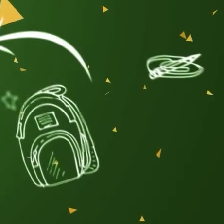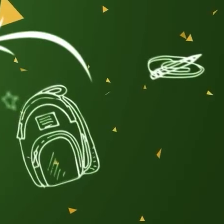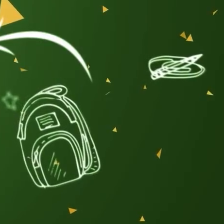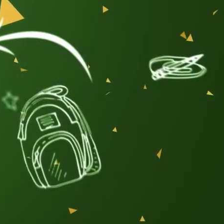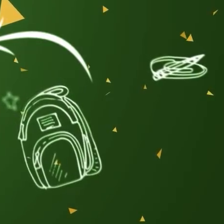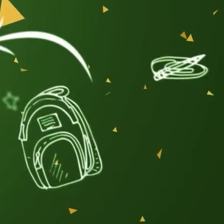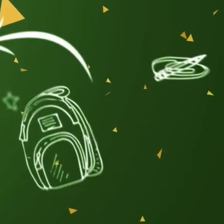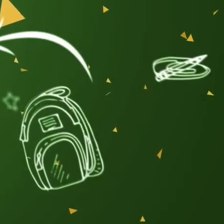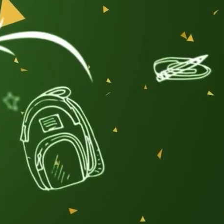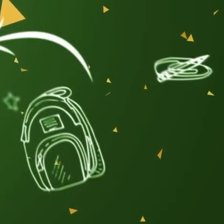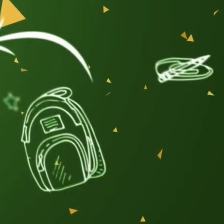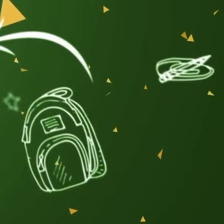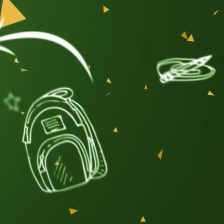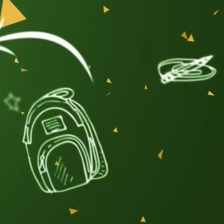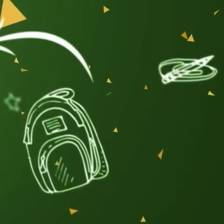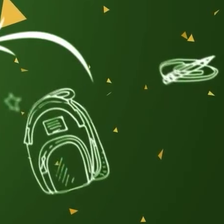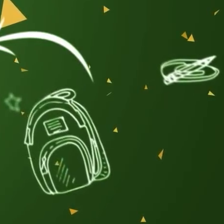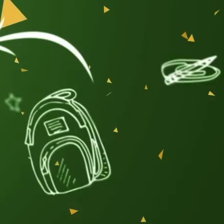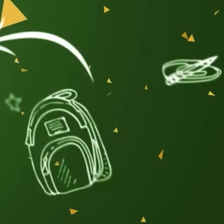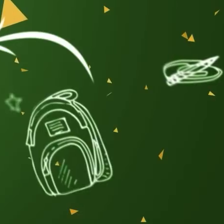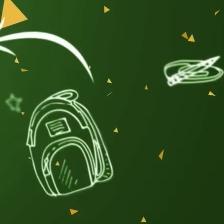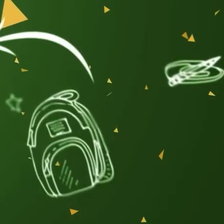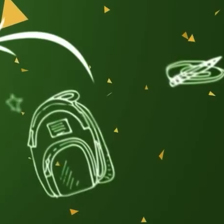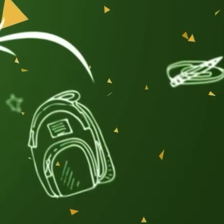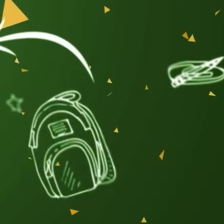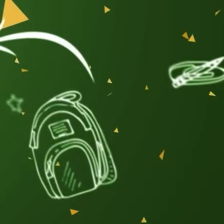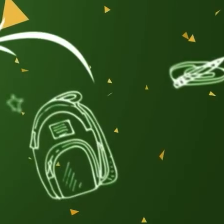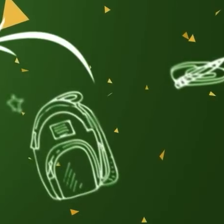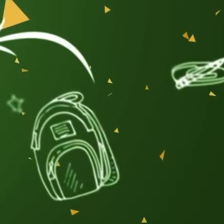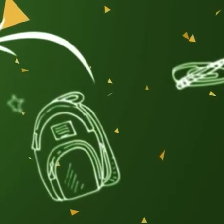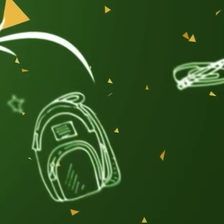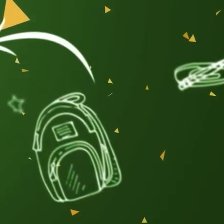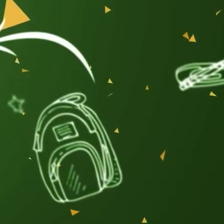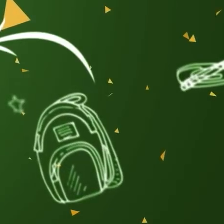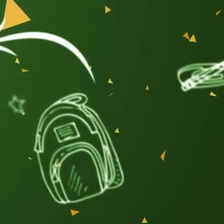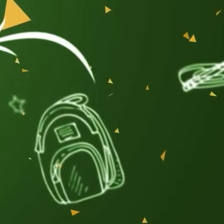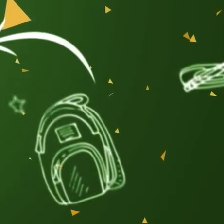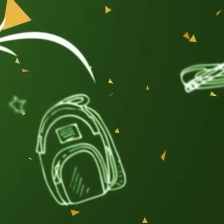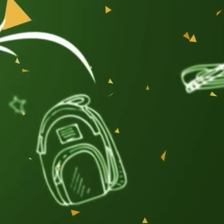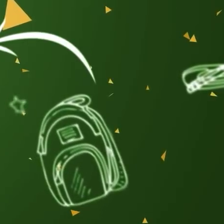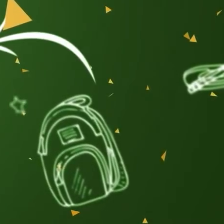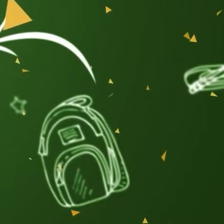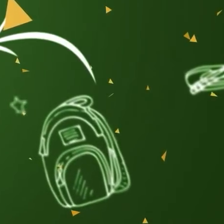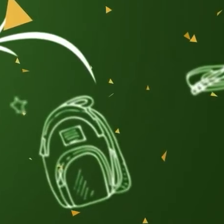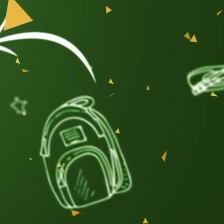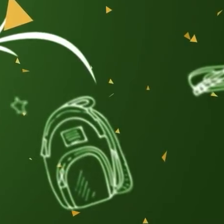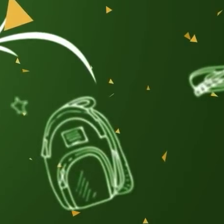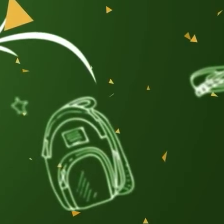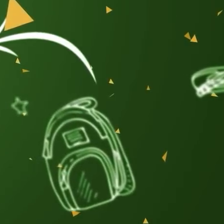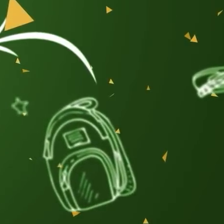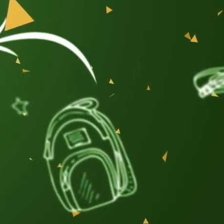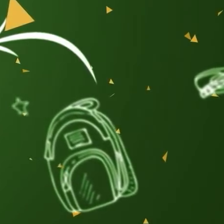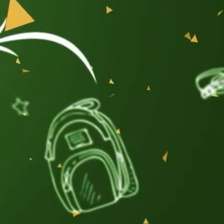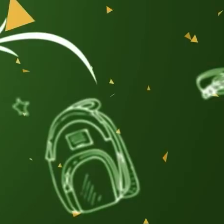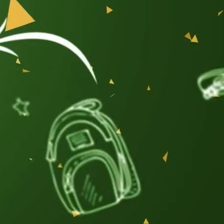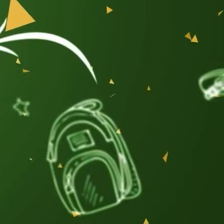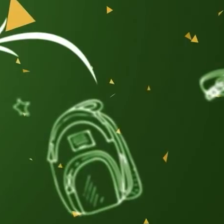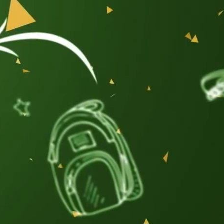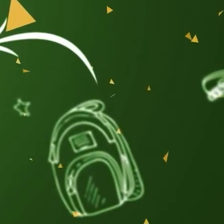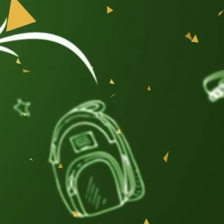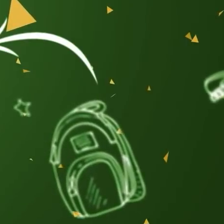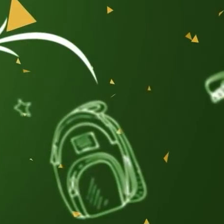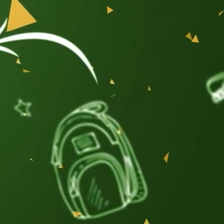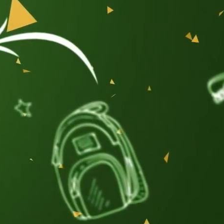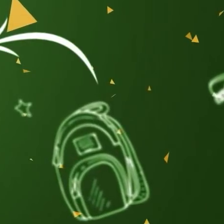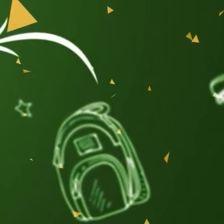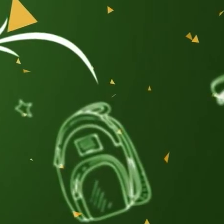não é assim. Antes de tudo, ela vivia tranquilamente. Depois da chegada do caçador que ela